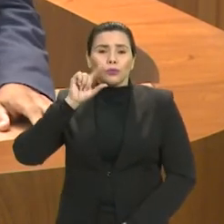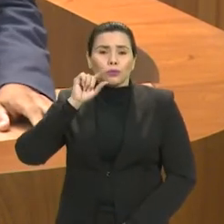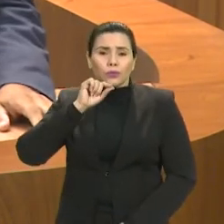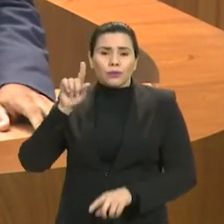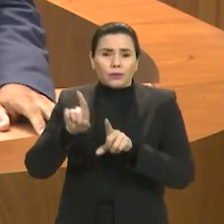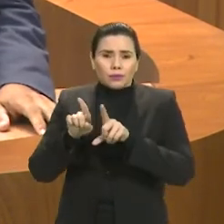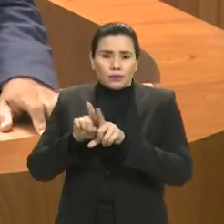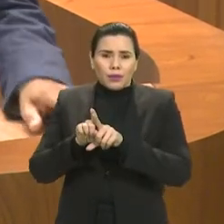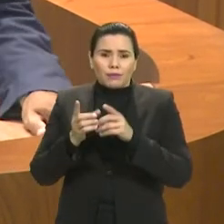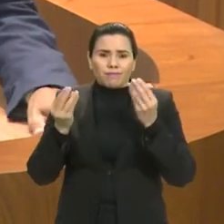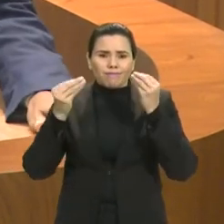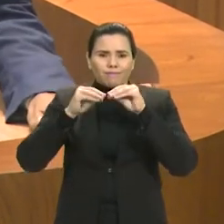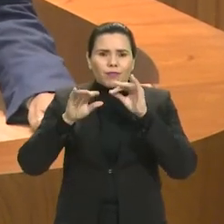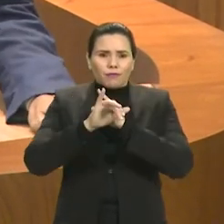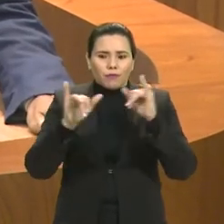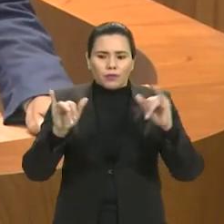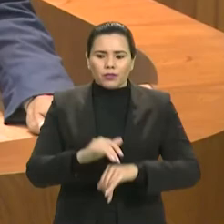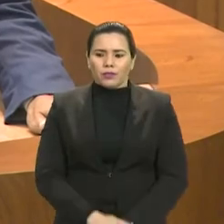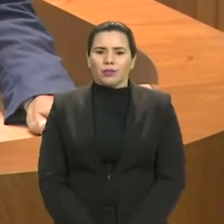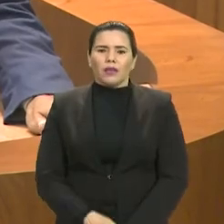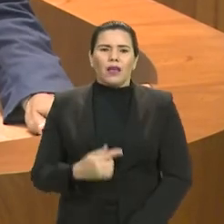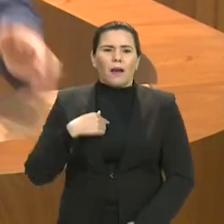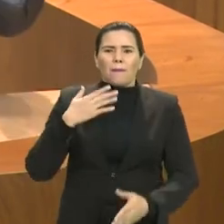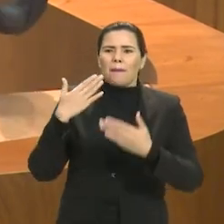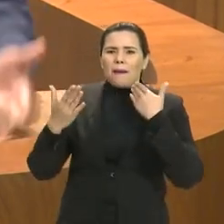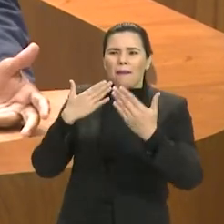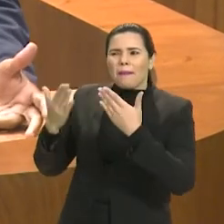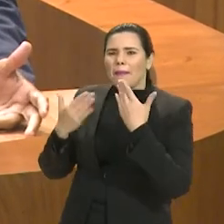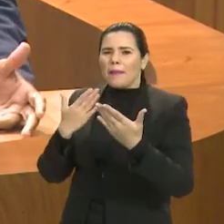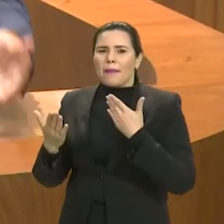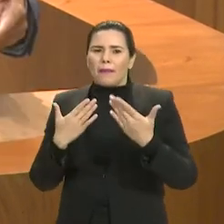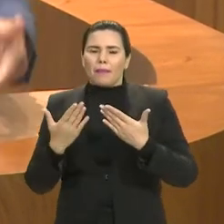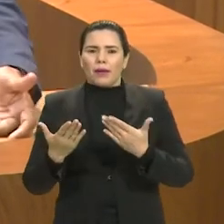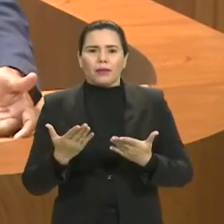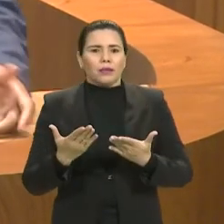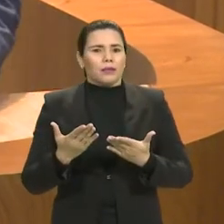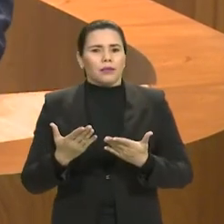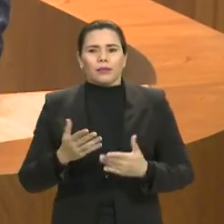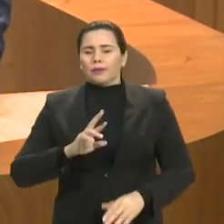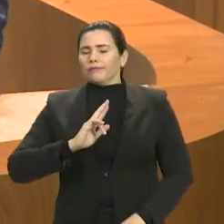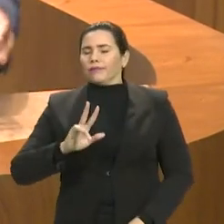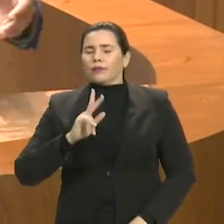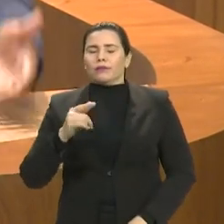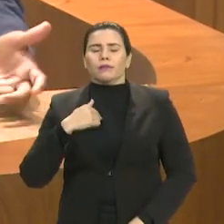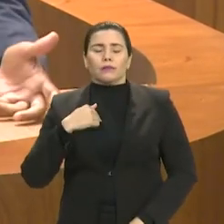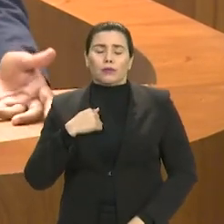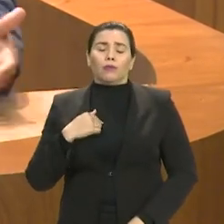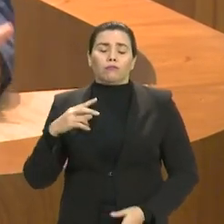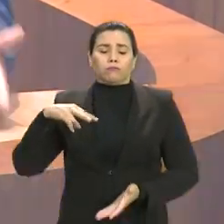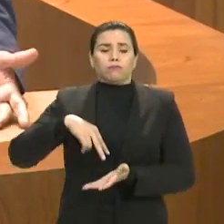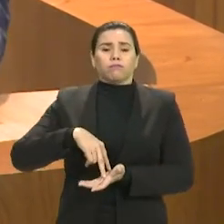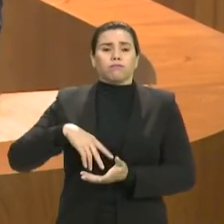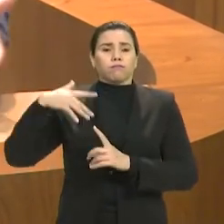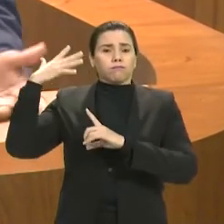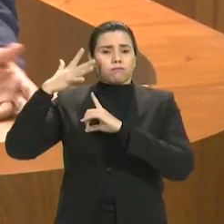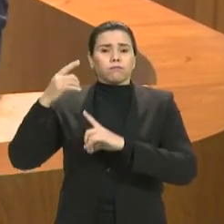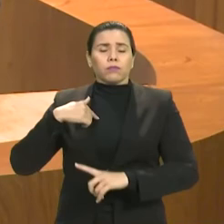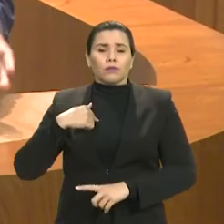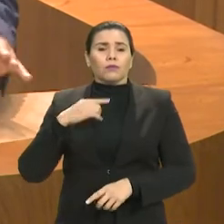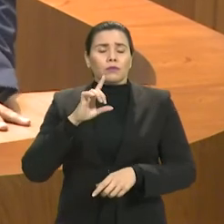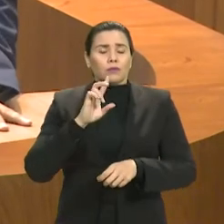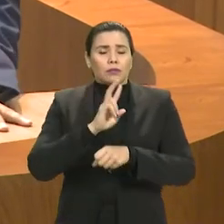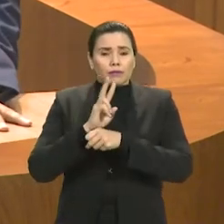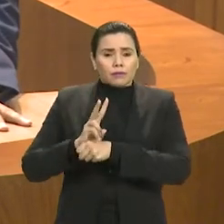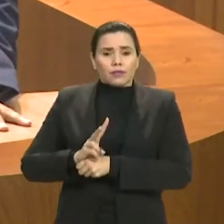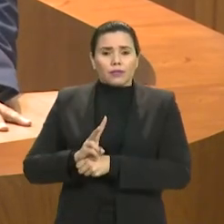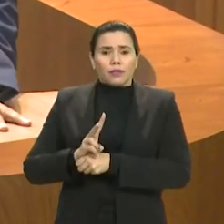não é do meu perfil, de estar batendo boca em redes sociais e perfil. O meu habitat natural é a tribuna da Assembleia, aqui que eu fui eleito para defender a população, os